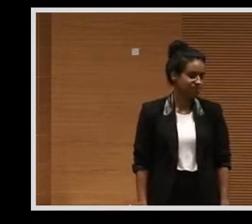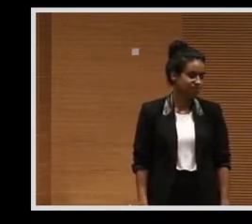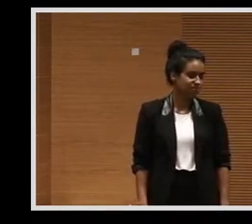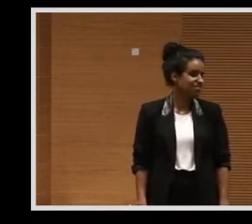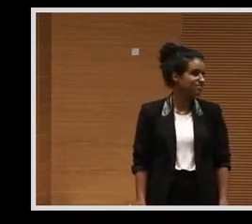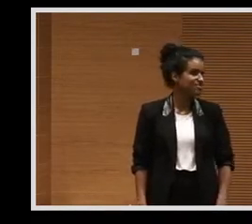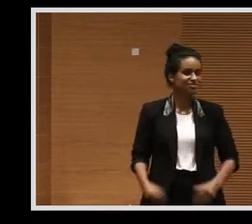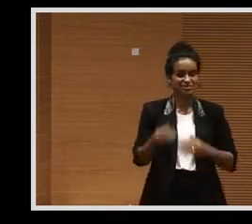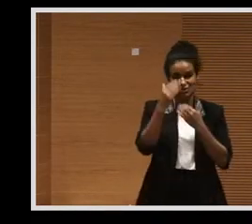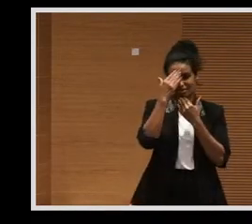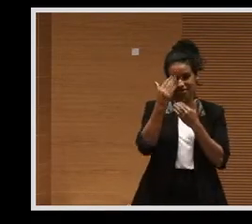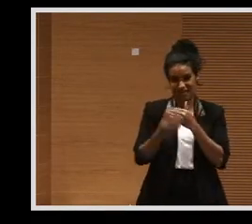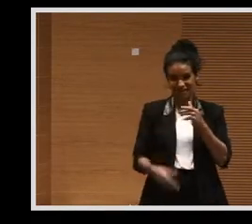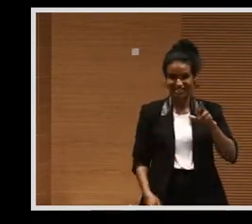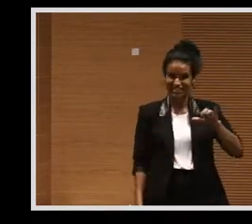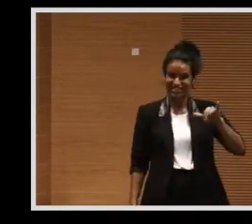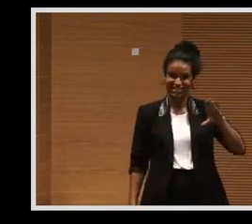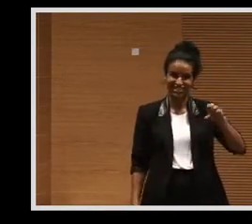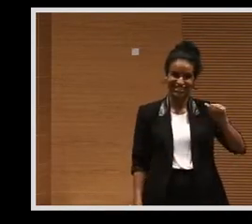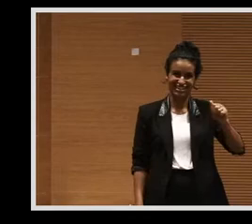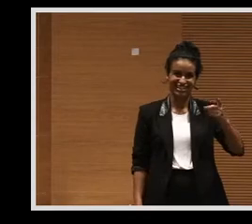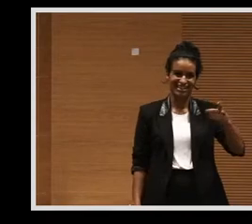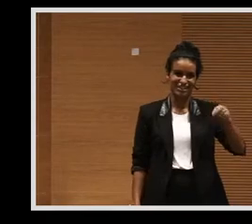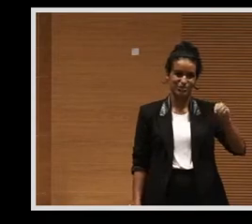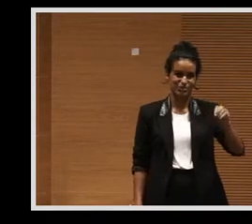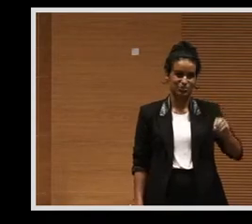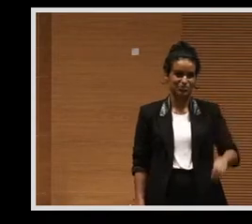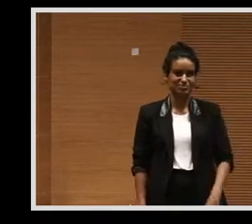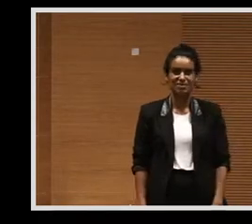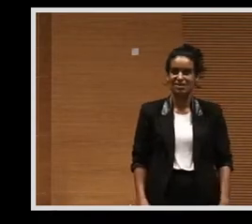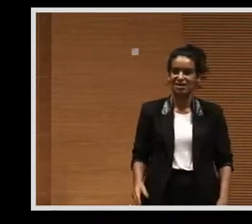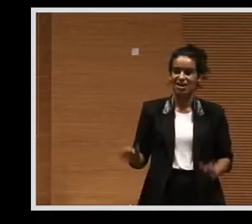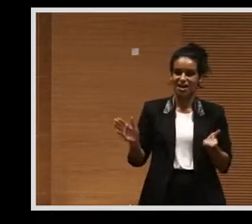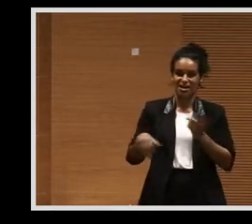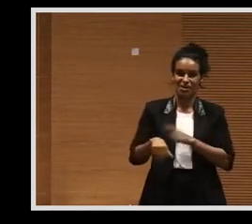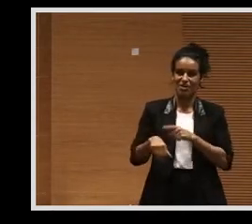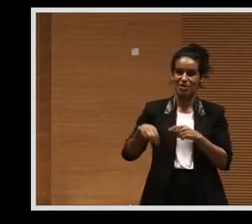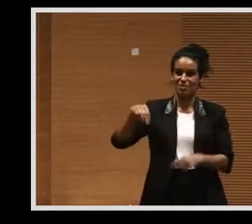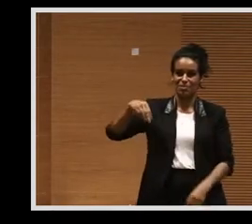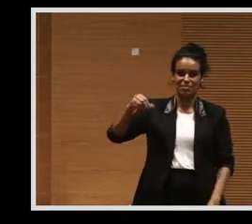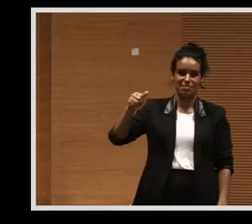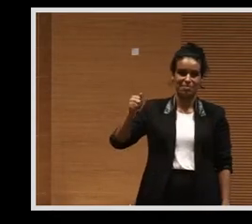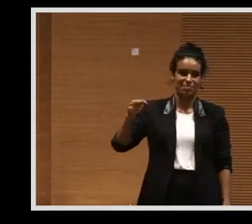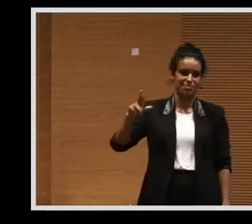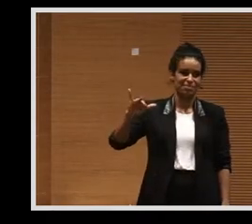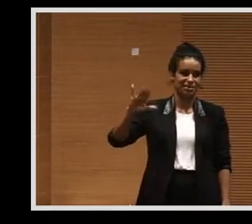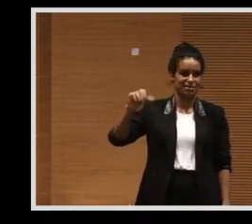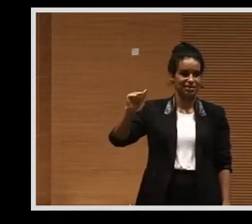Muito obrigada, Ricardo. Agora, Maria Aparecida.